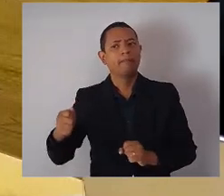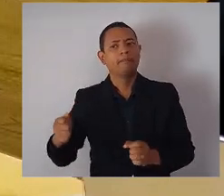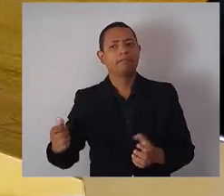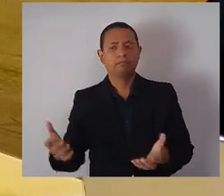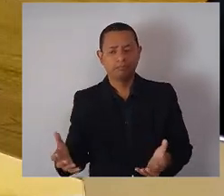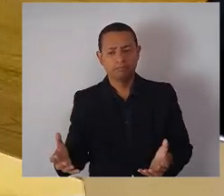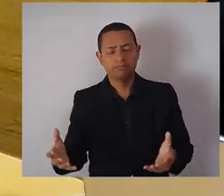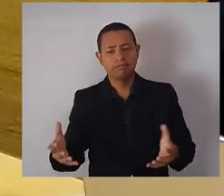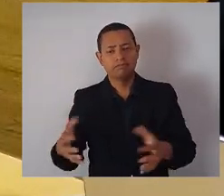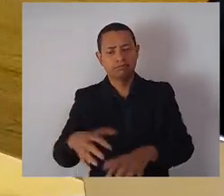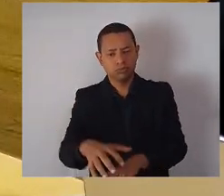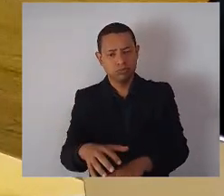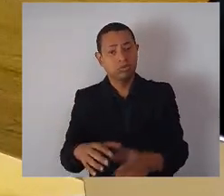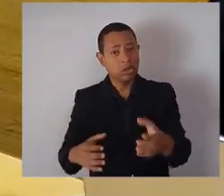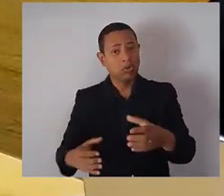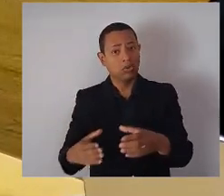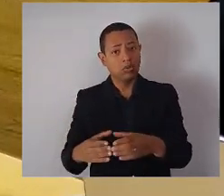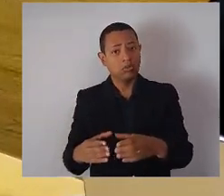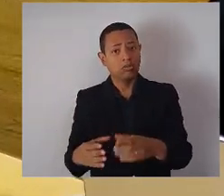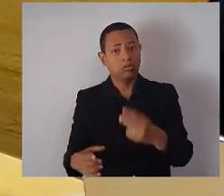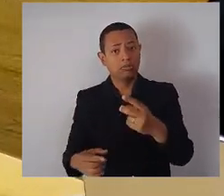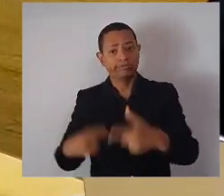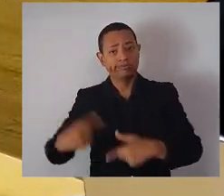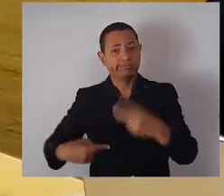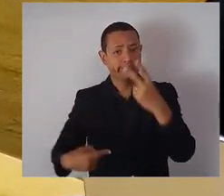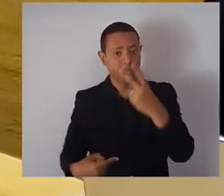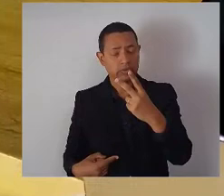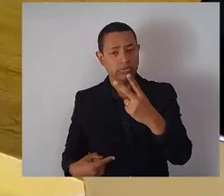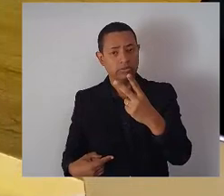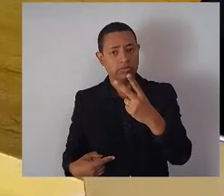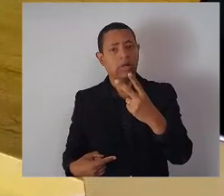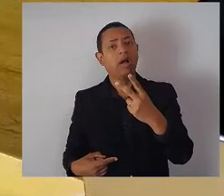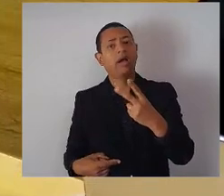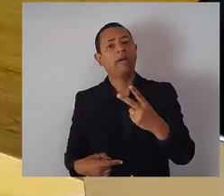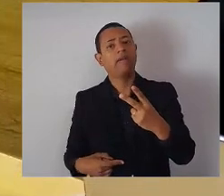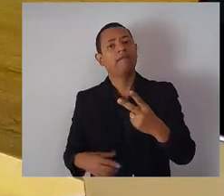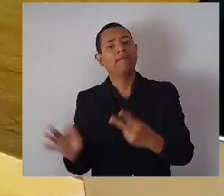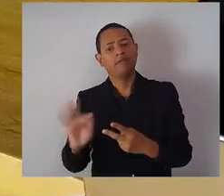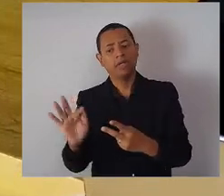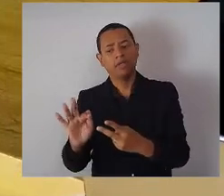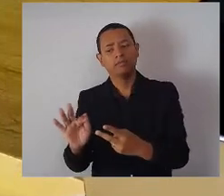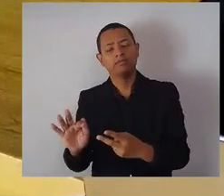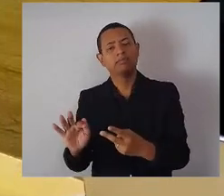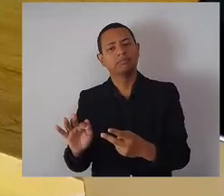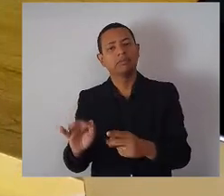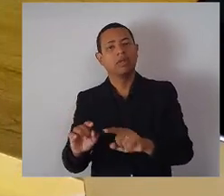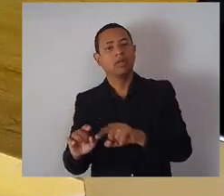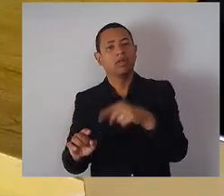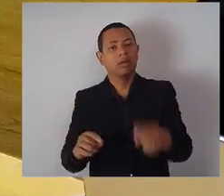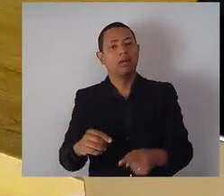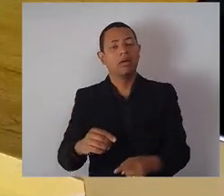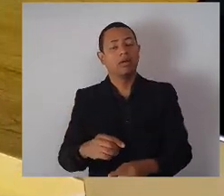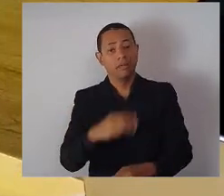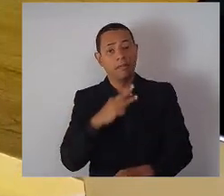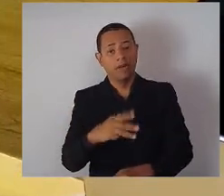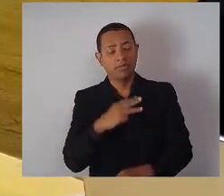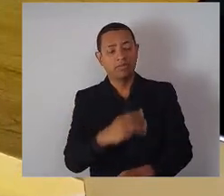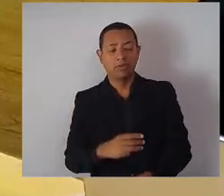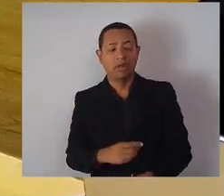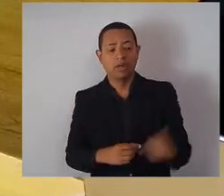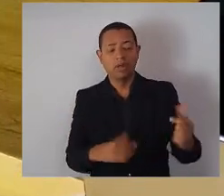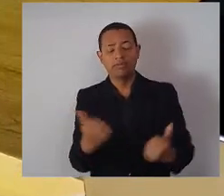partidária. Então, a fusão partidária foi em fevereiro. Em março, o candidato, o suplente, requerido,